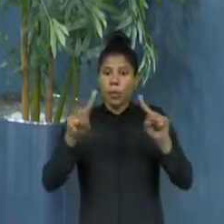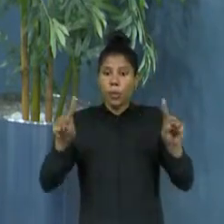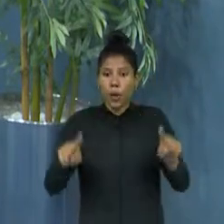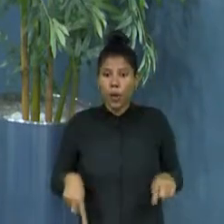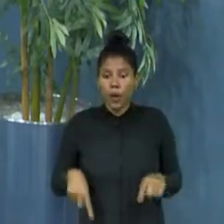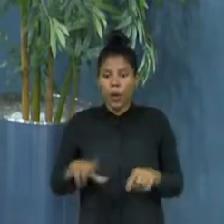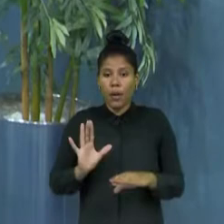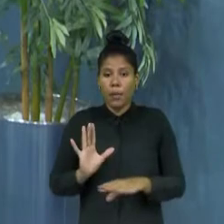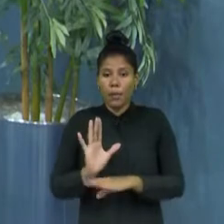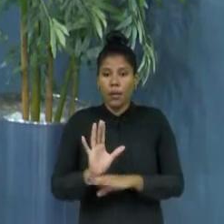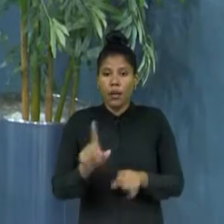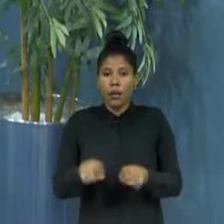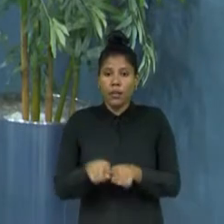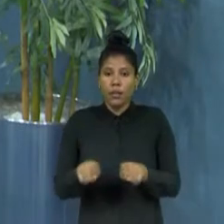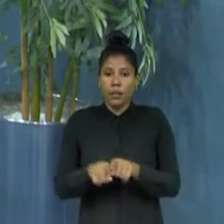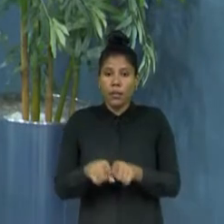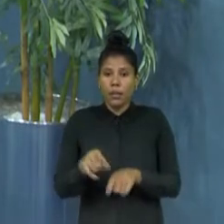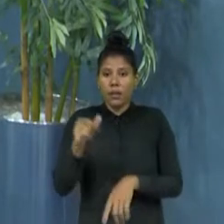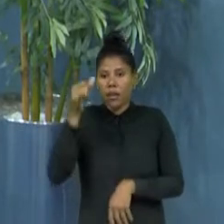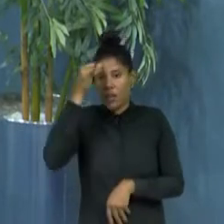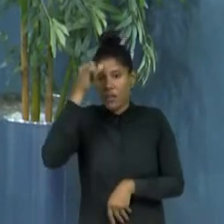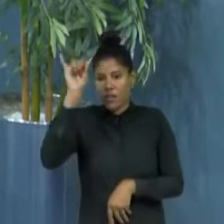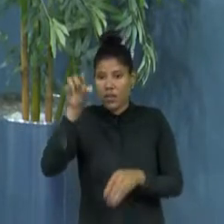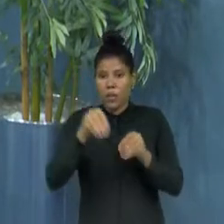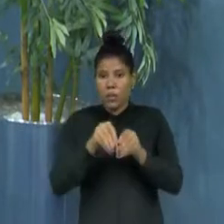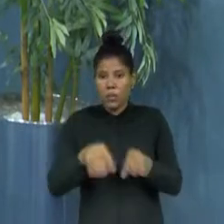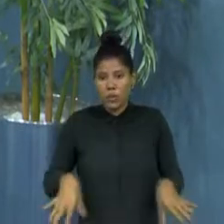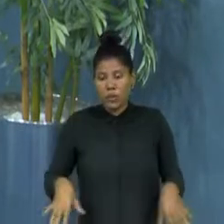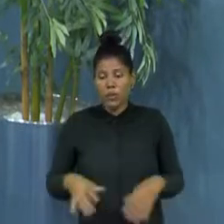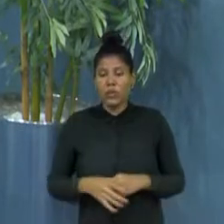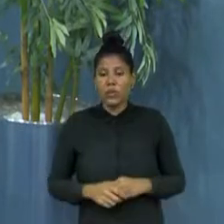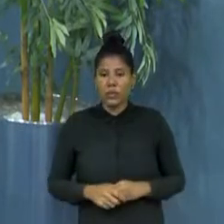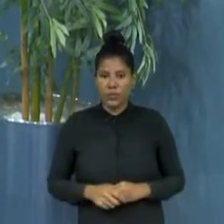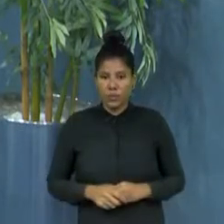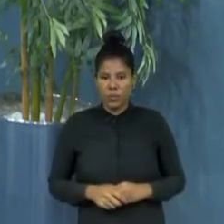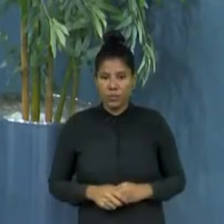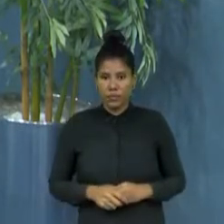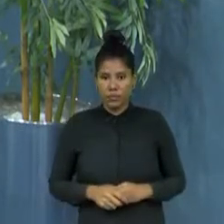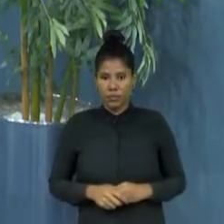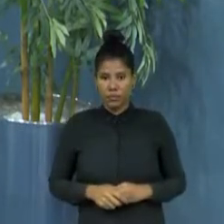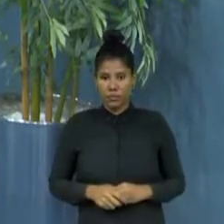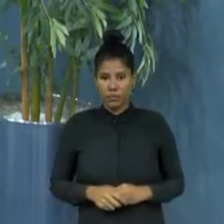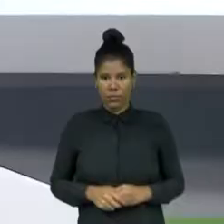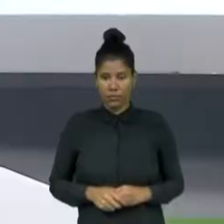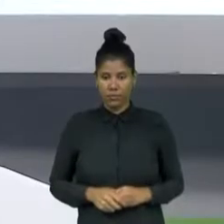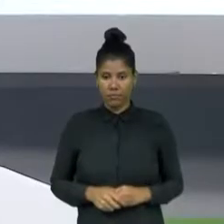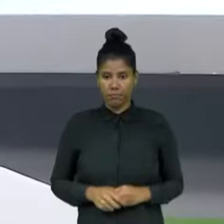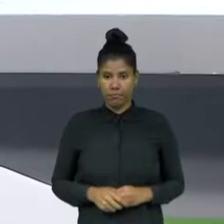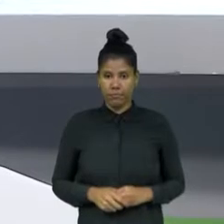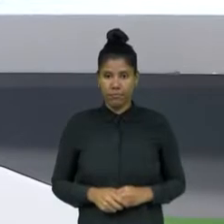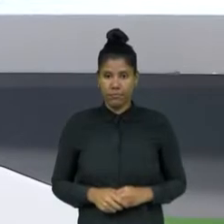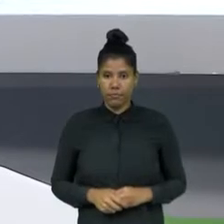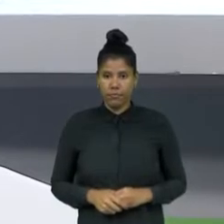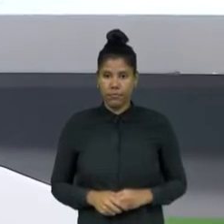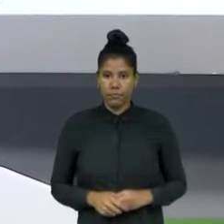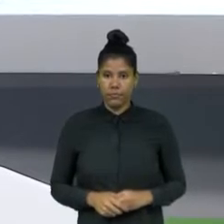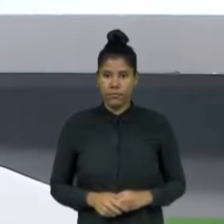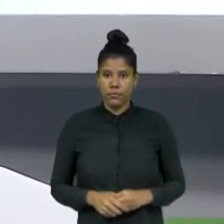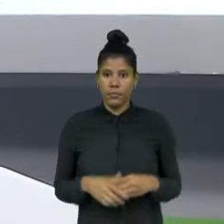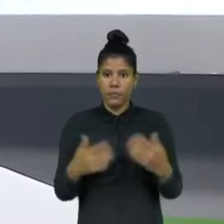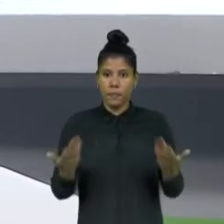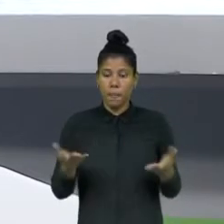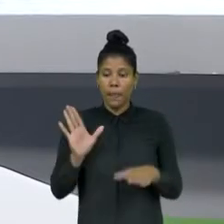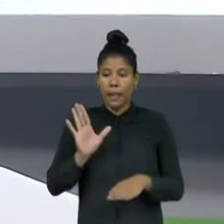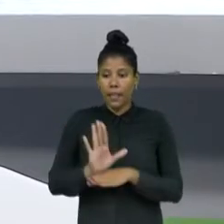fazer suavizar os impactos que, na verdade, a população mais pobre é quem vai sofrer com todas essas reduções. E no fim da tarde